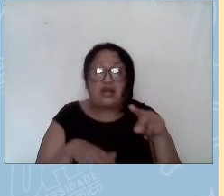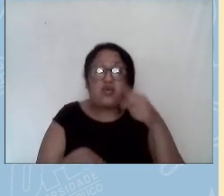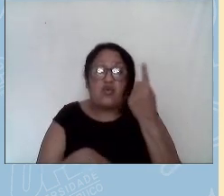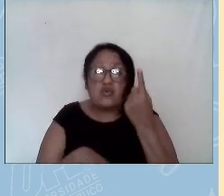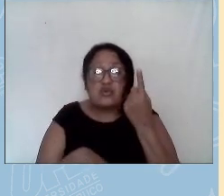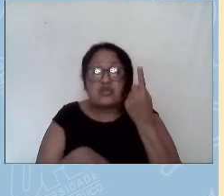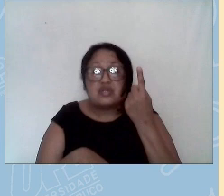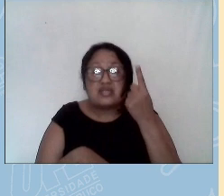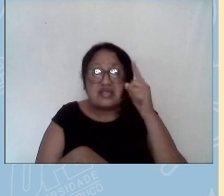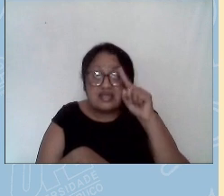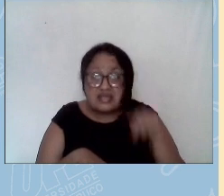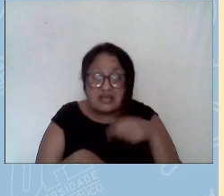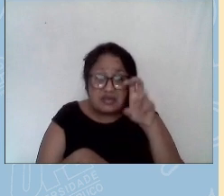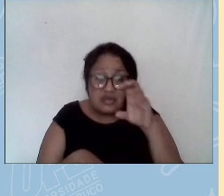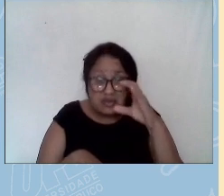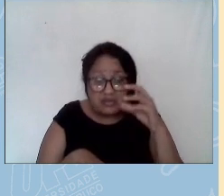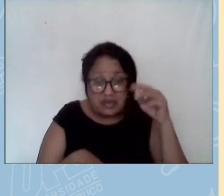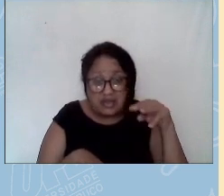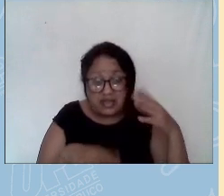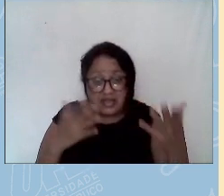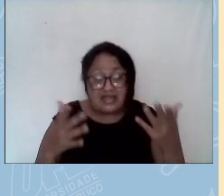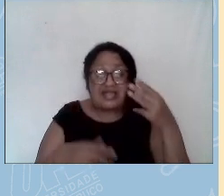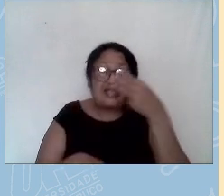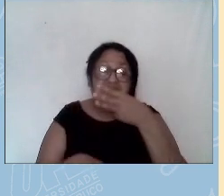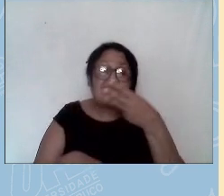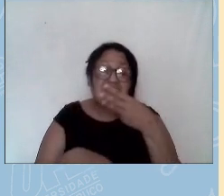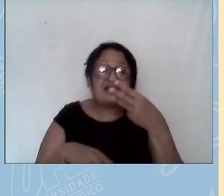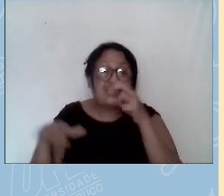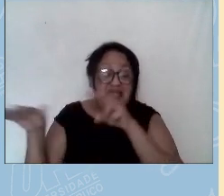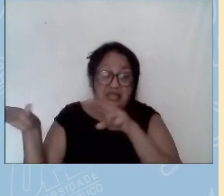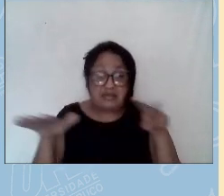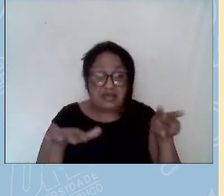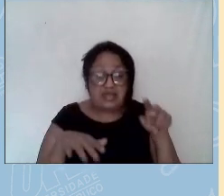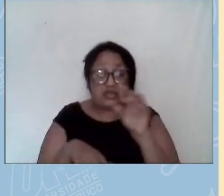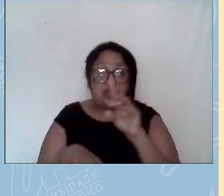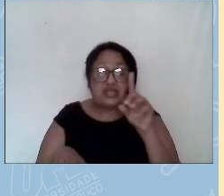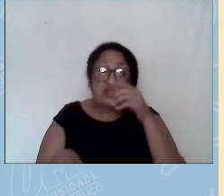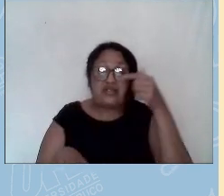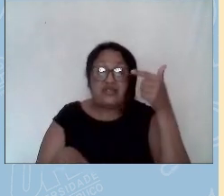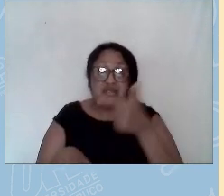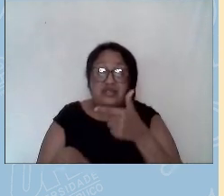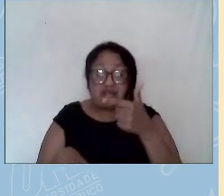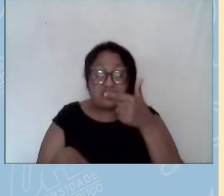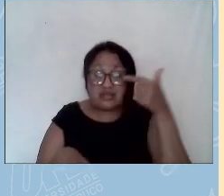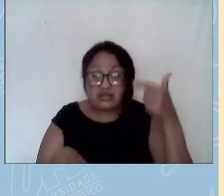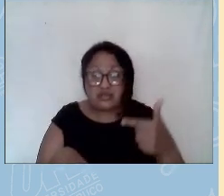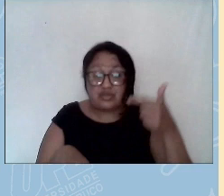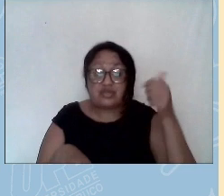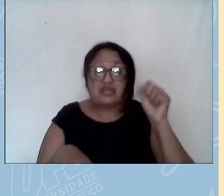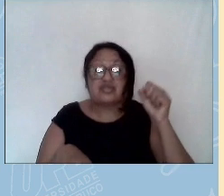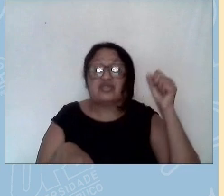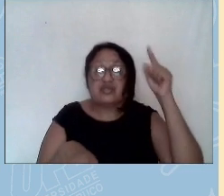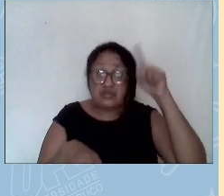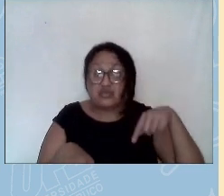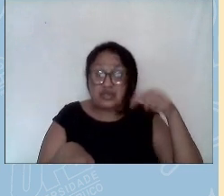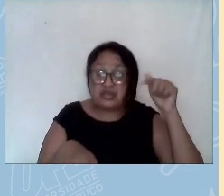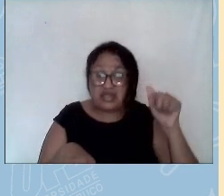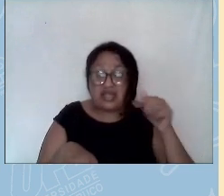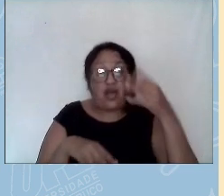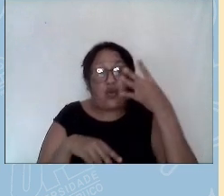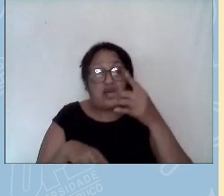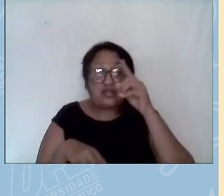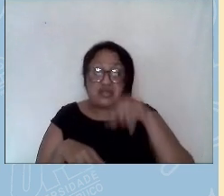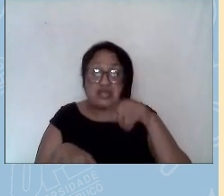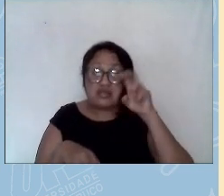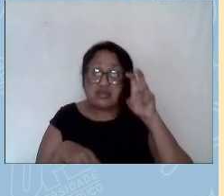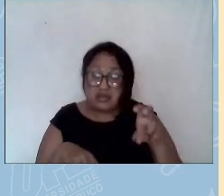já na terceira semana isto é no dia 22 do 7 a altura dele já era 4 centímetros e meio em relação